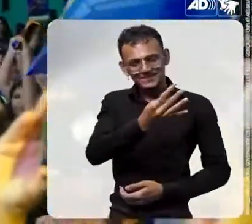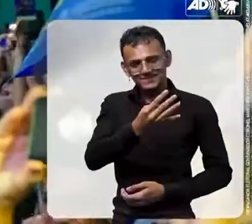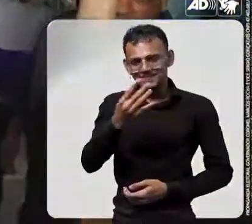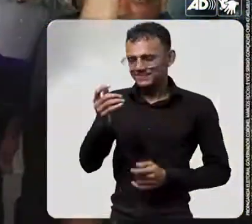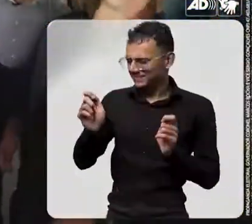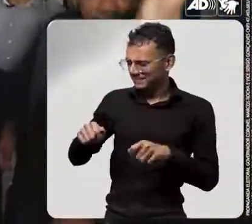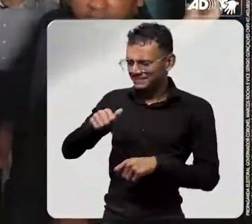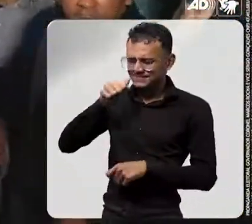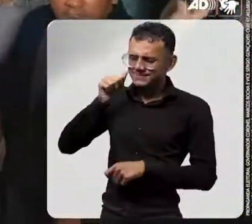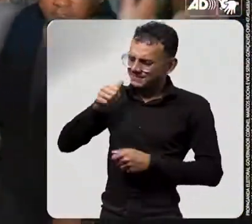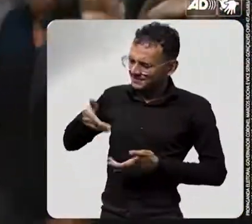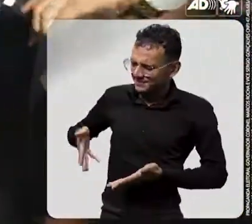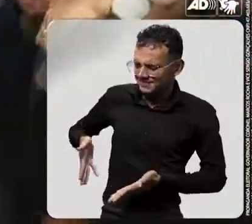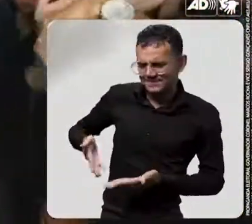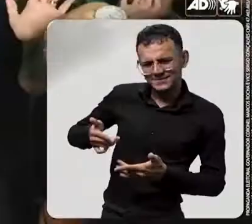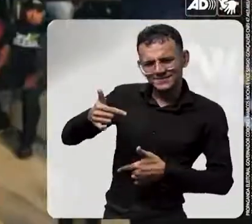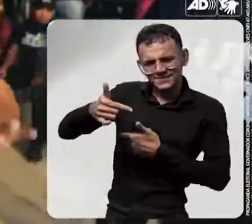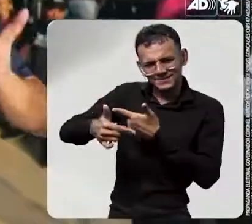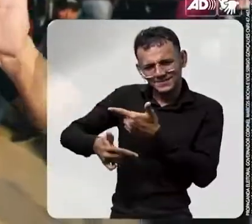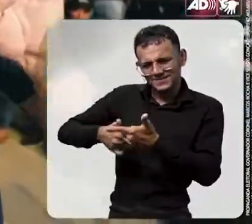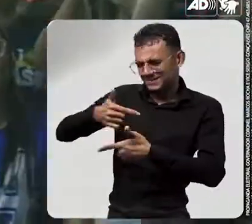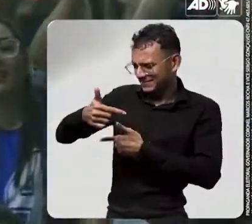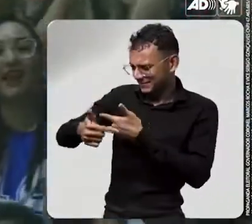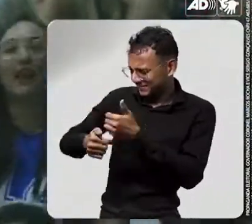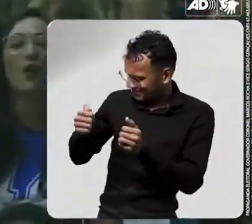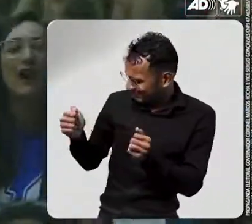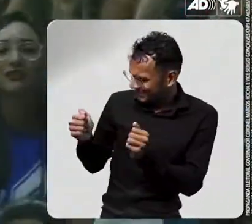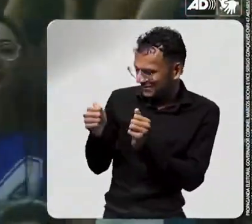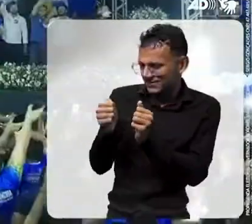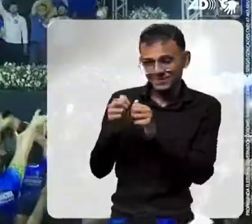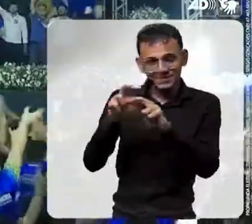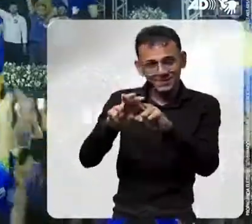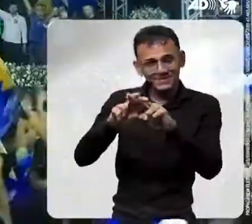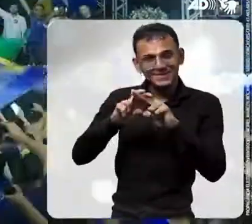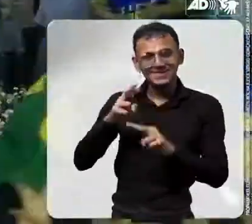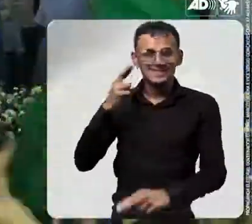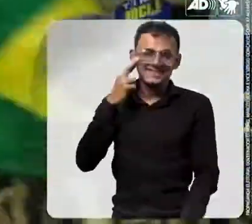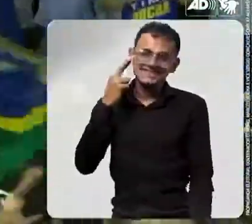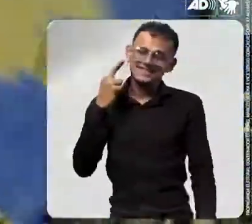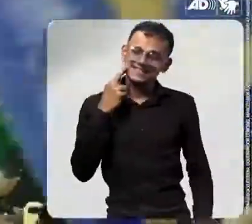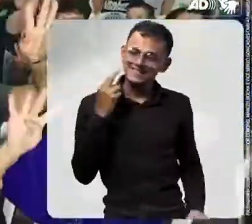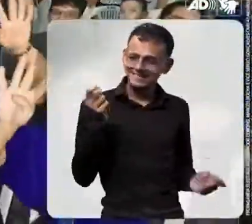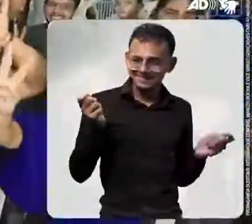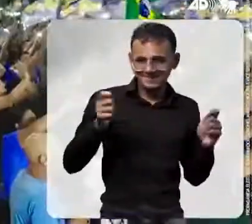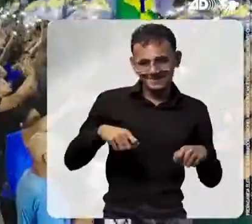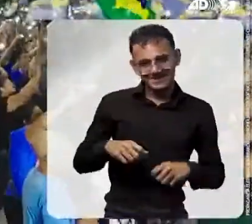deixo Rocha trabalhar, tô com ele por Rondônia.